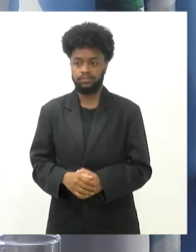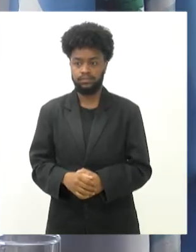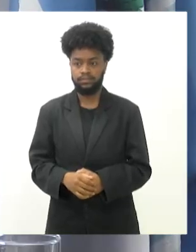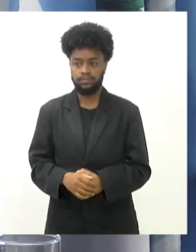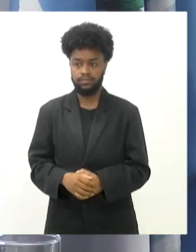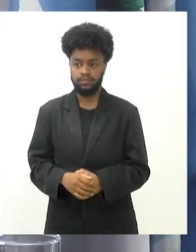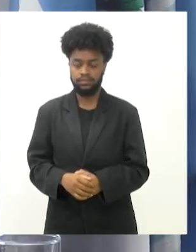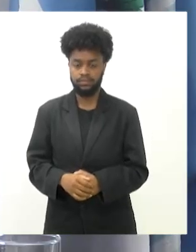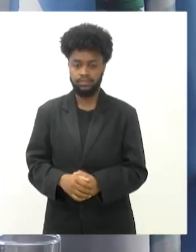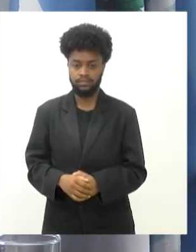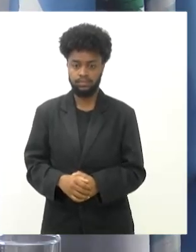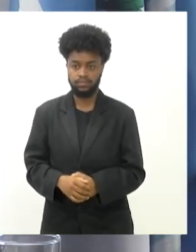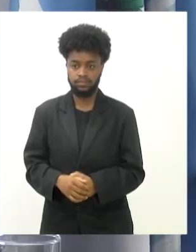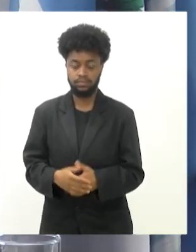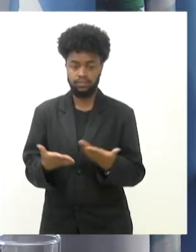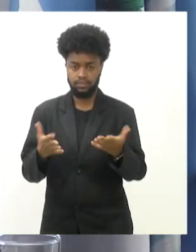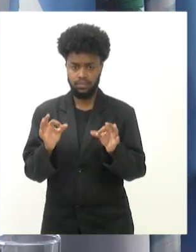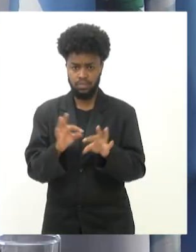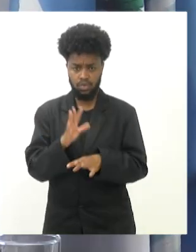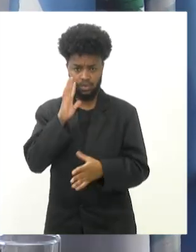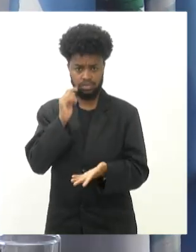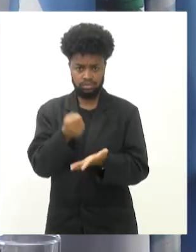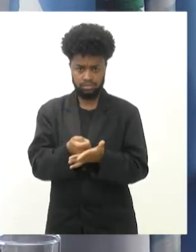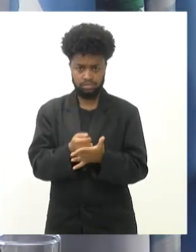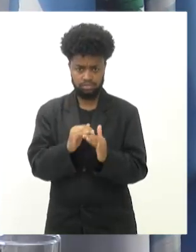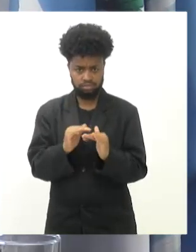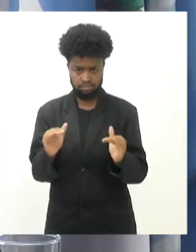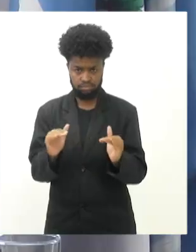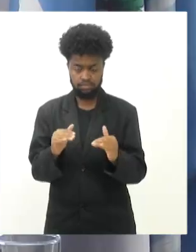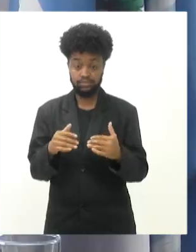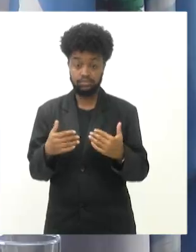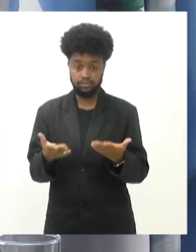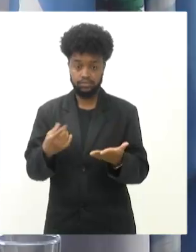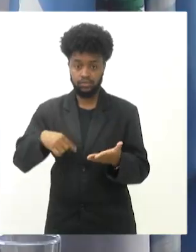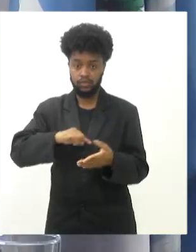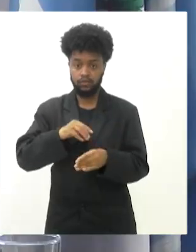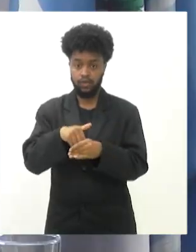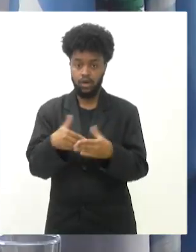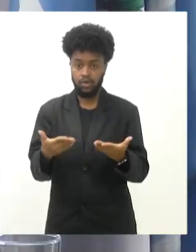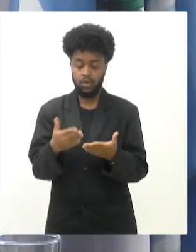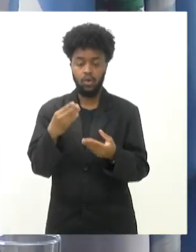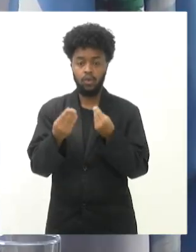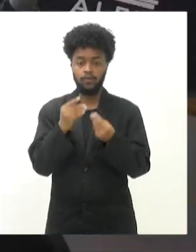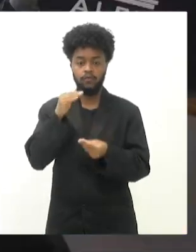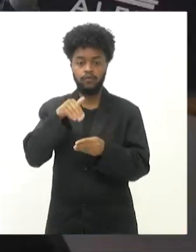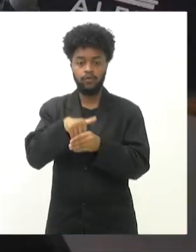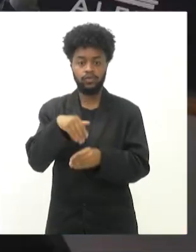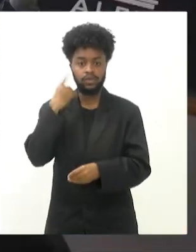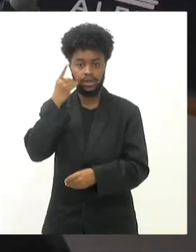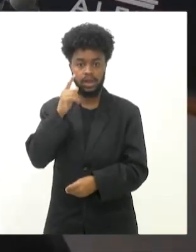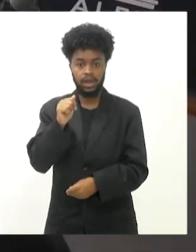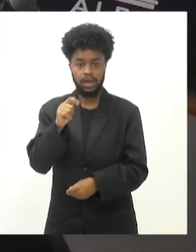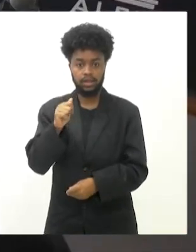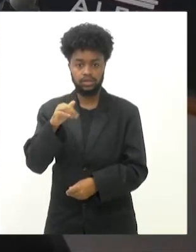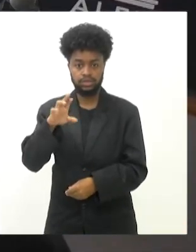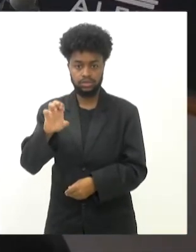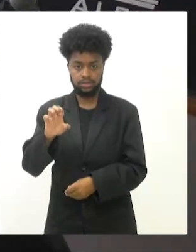Bem, são essas deliberações? Então vamos à votação. Como voto, deputado Alexandre Knoploch.